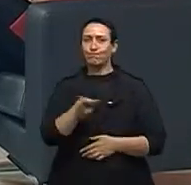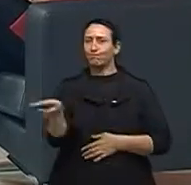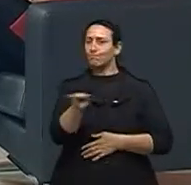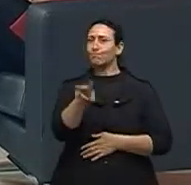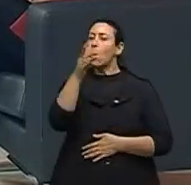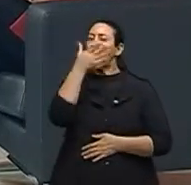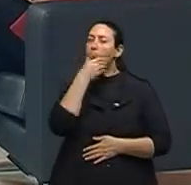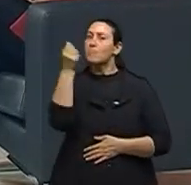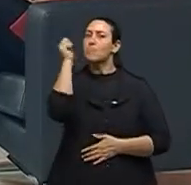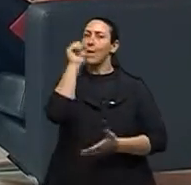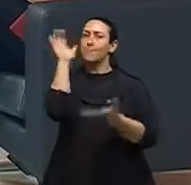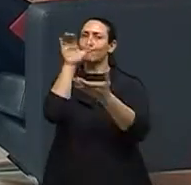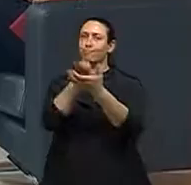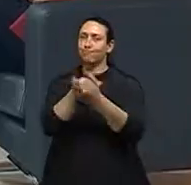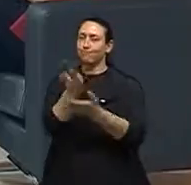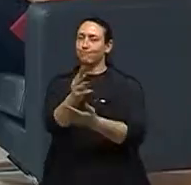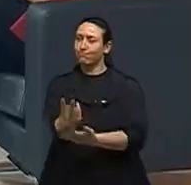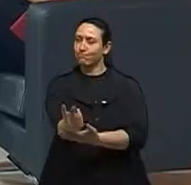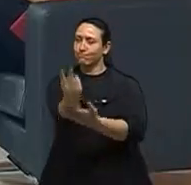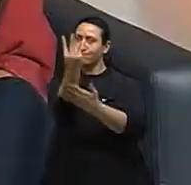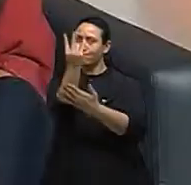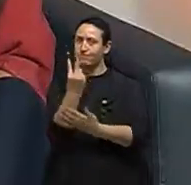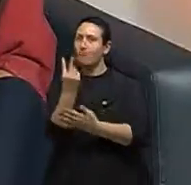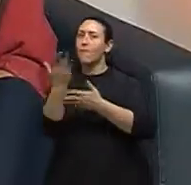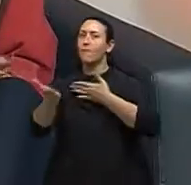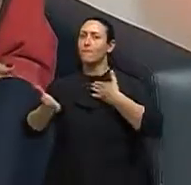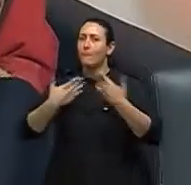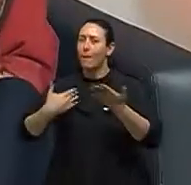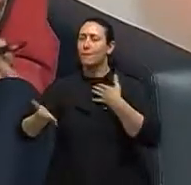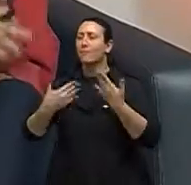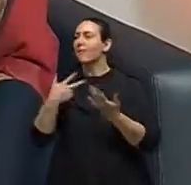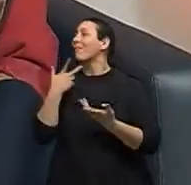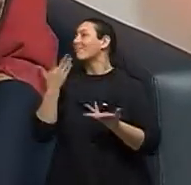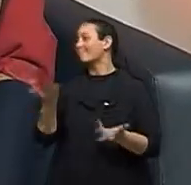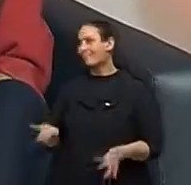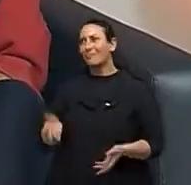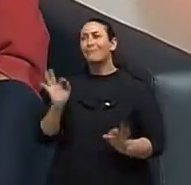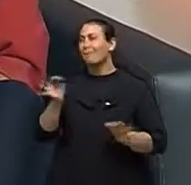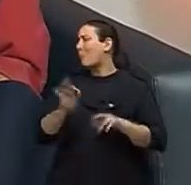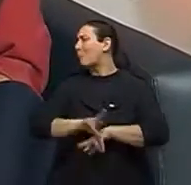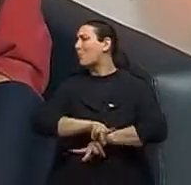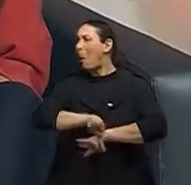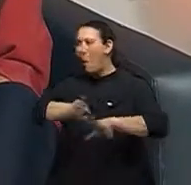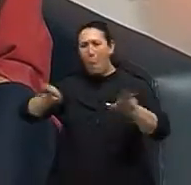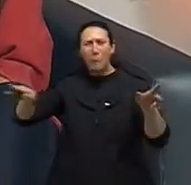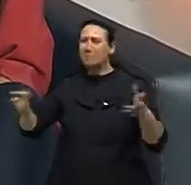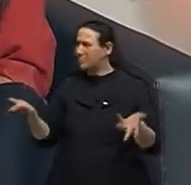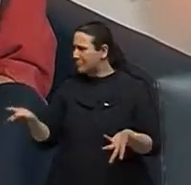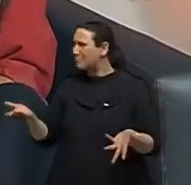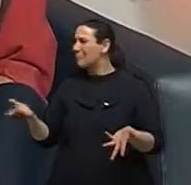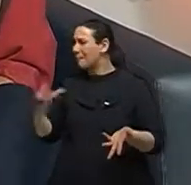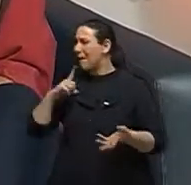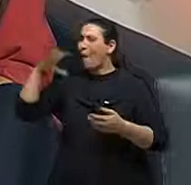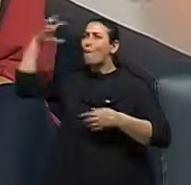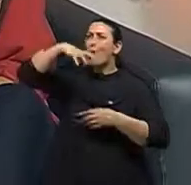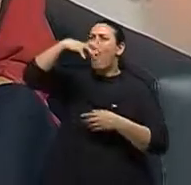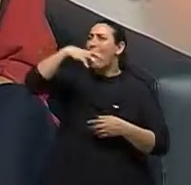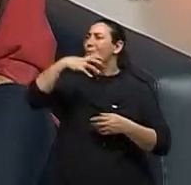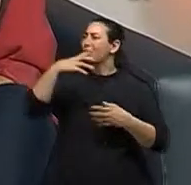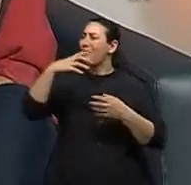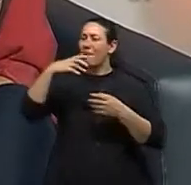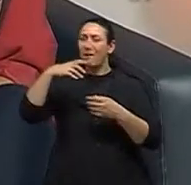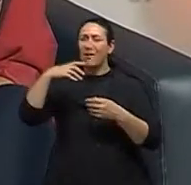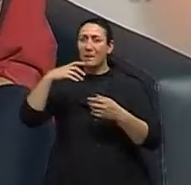coisas são são muito complexas um conjunto muito grande com vários fatores interferindo aí né mas esse esse